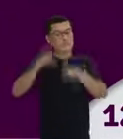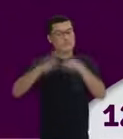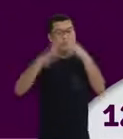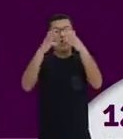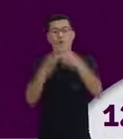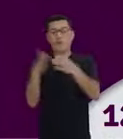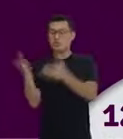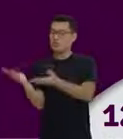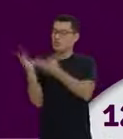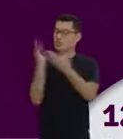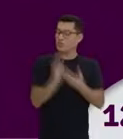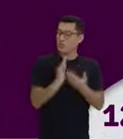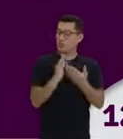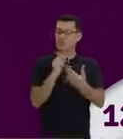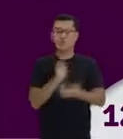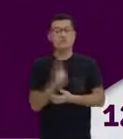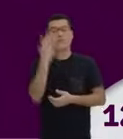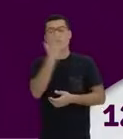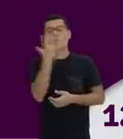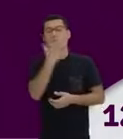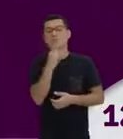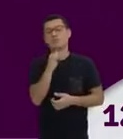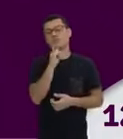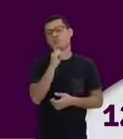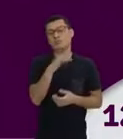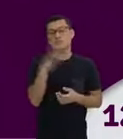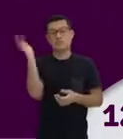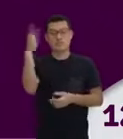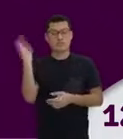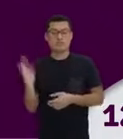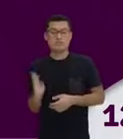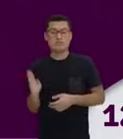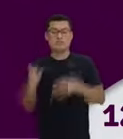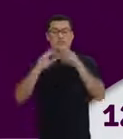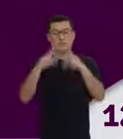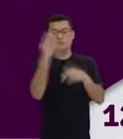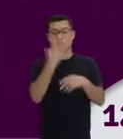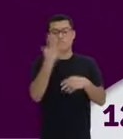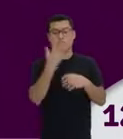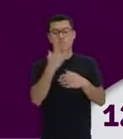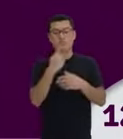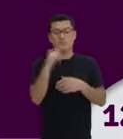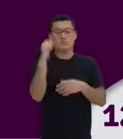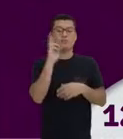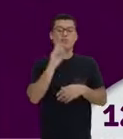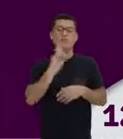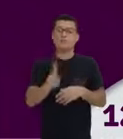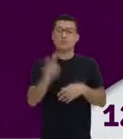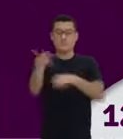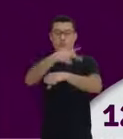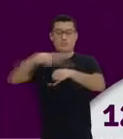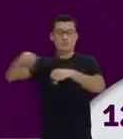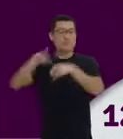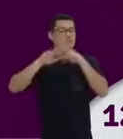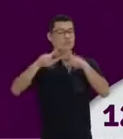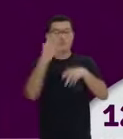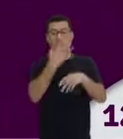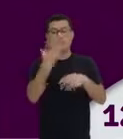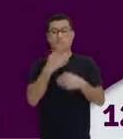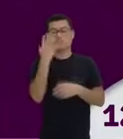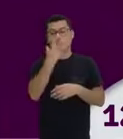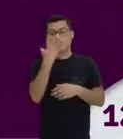de onde ele vem música por exemplo no Brasil uma coisa música nos Estados Unidos é outra coisa